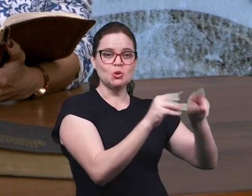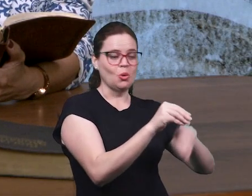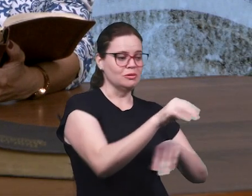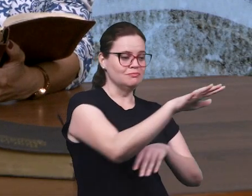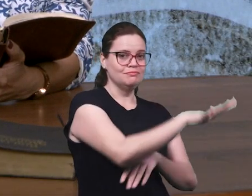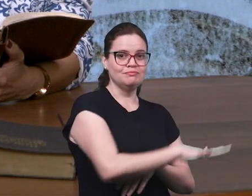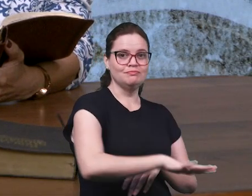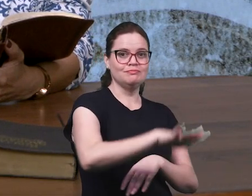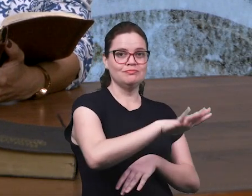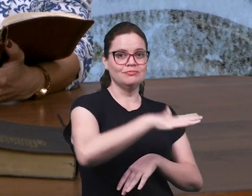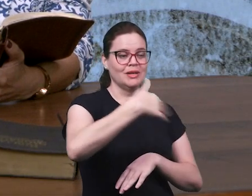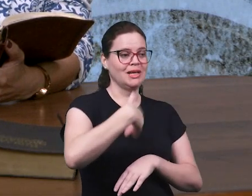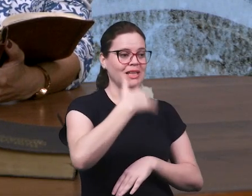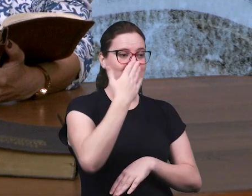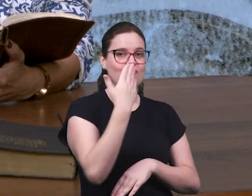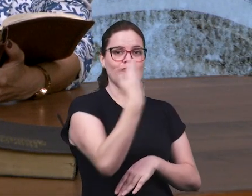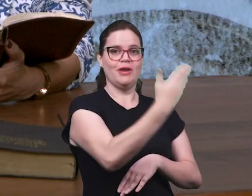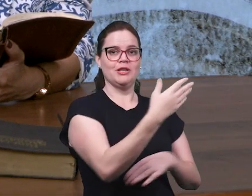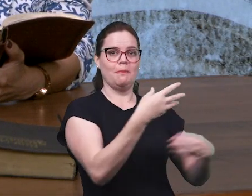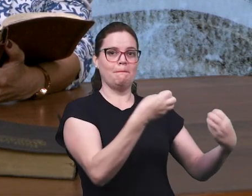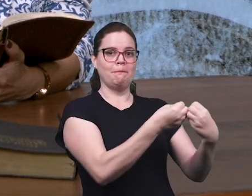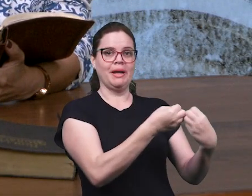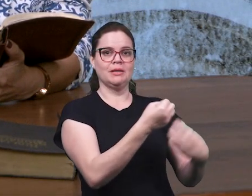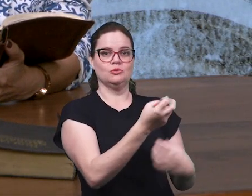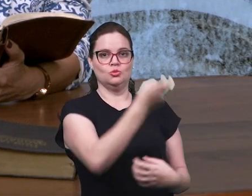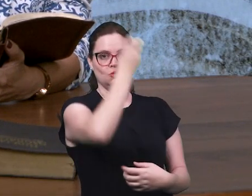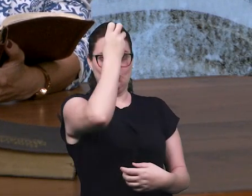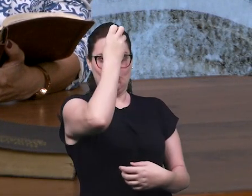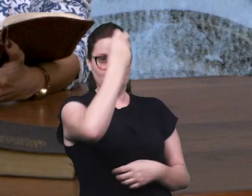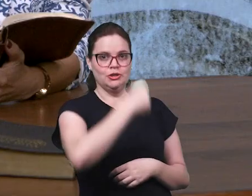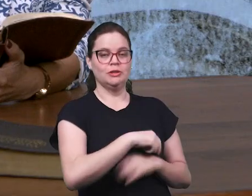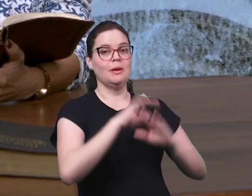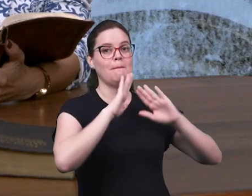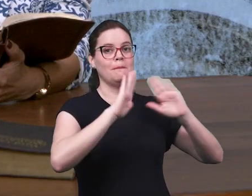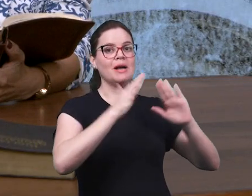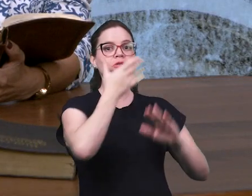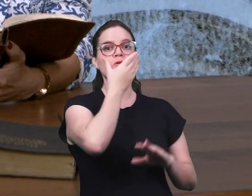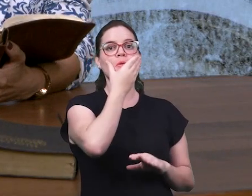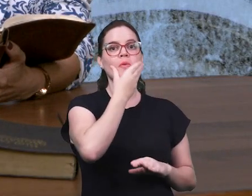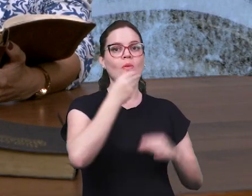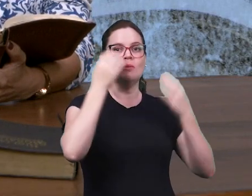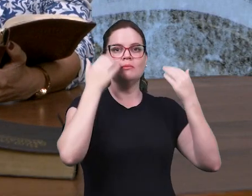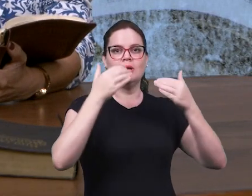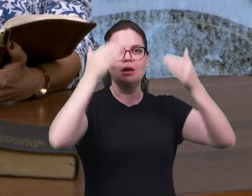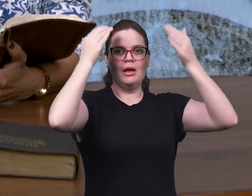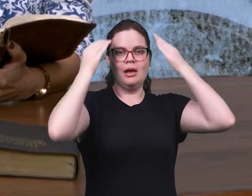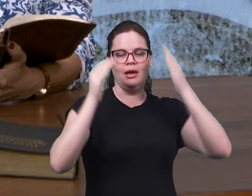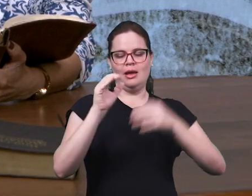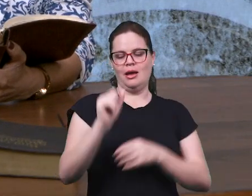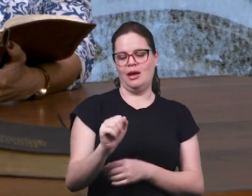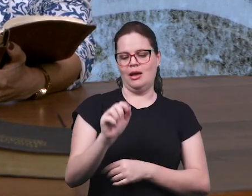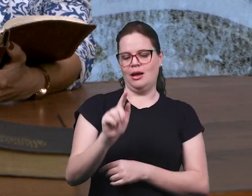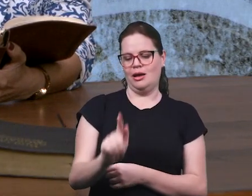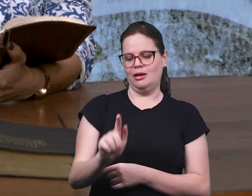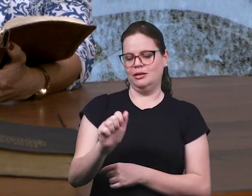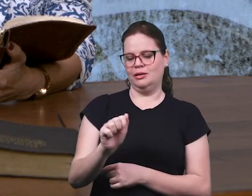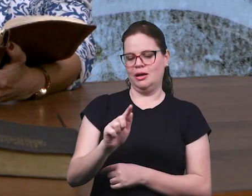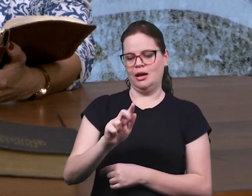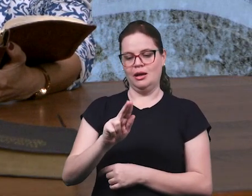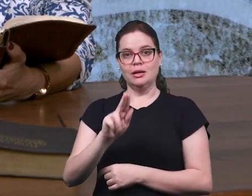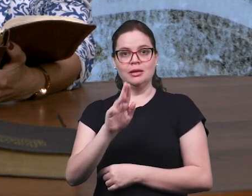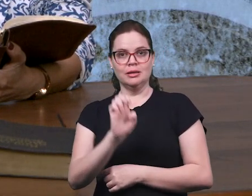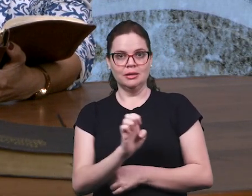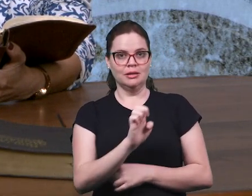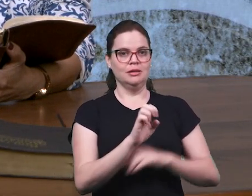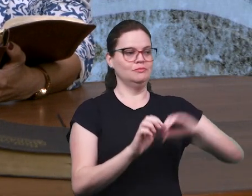está defronte do Egito. E tomou vivo a Agag, rei dos amalequitas, porém a todo o